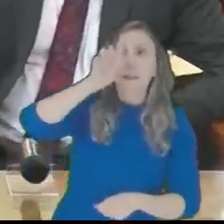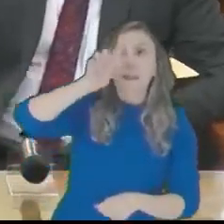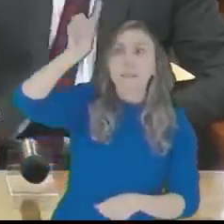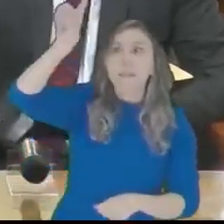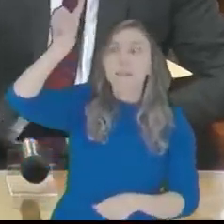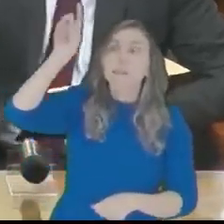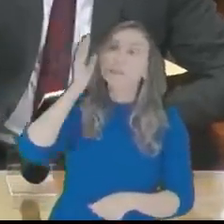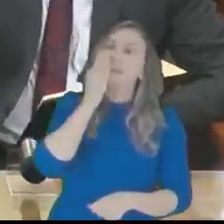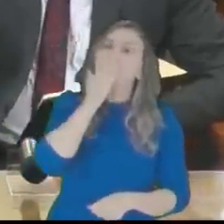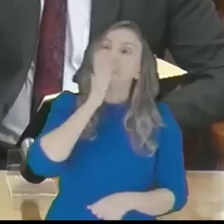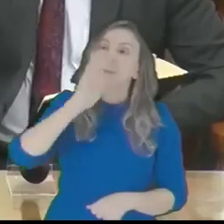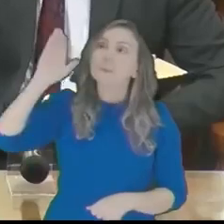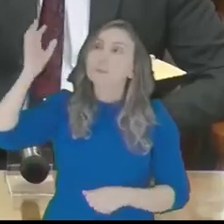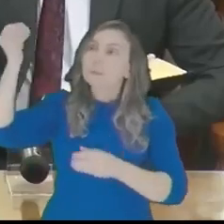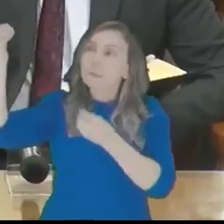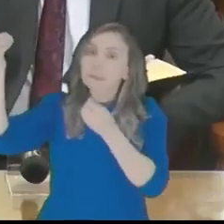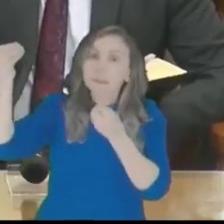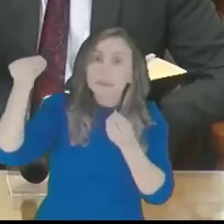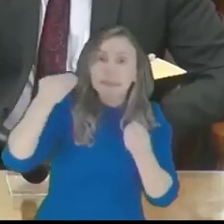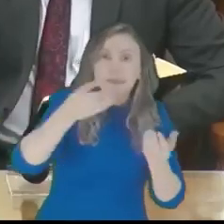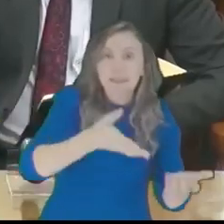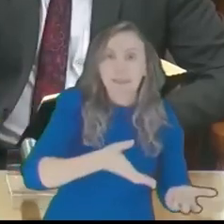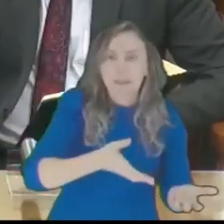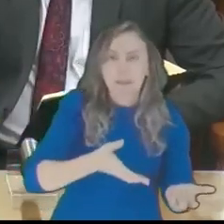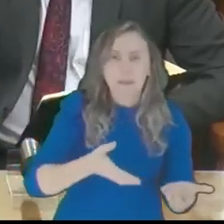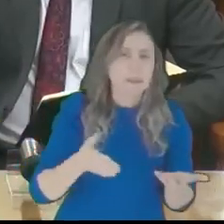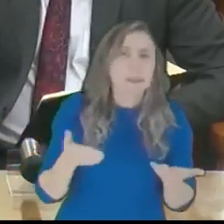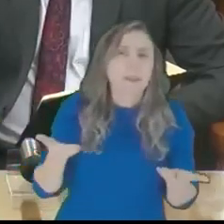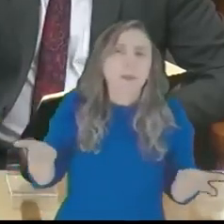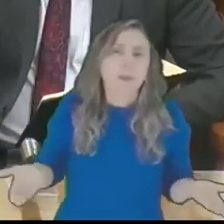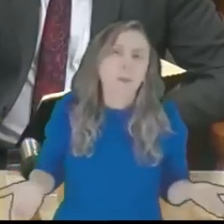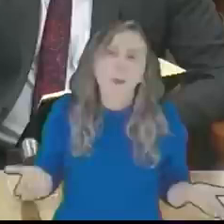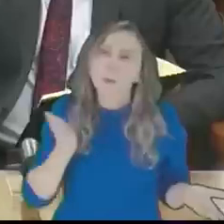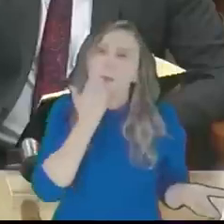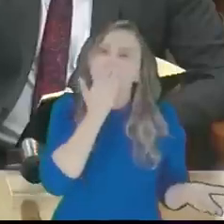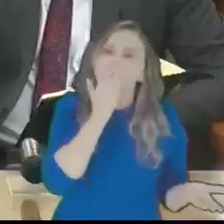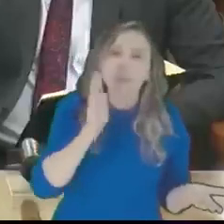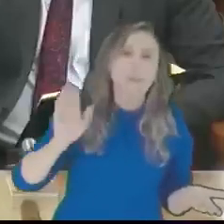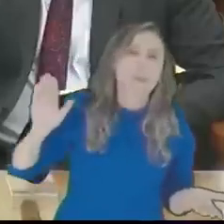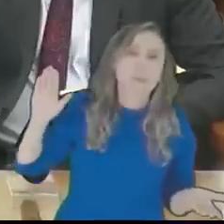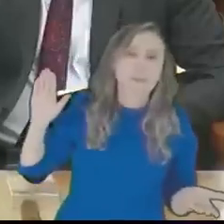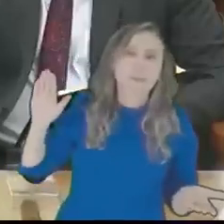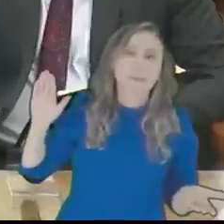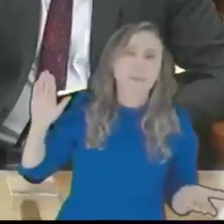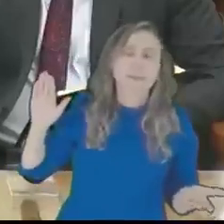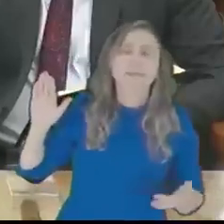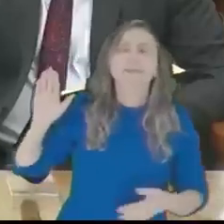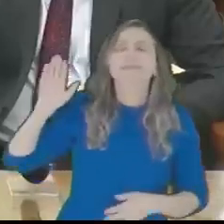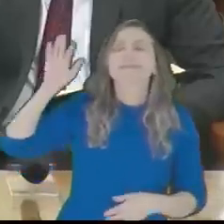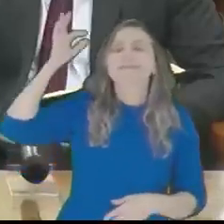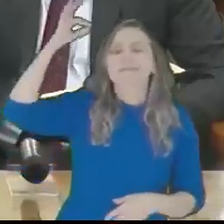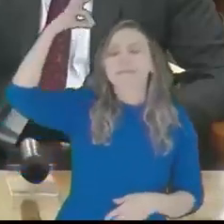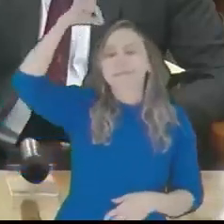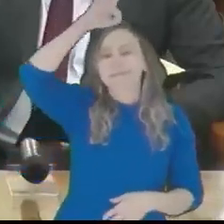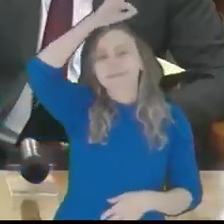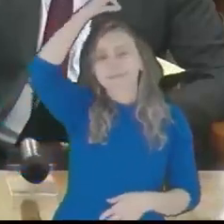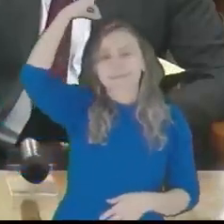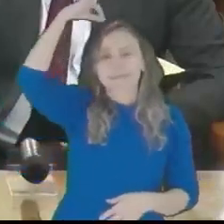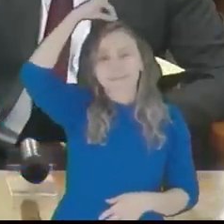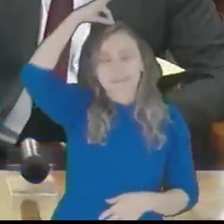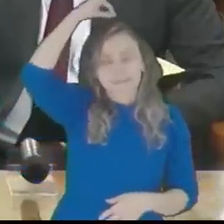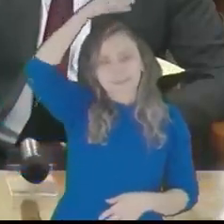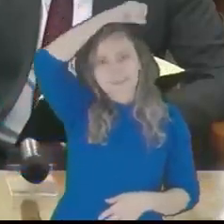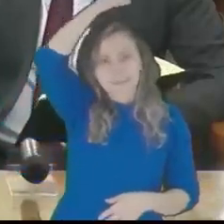Qual era ou qual seria essa promessa? A promessa da vinda do